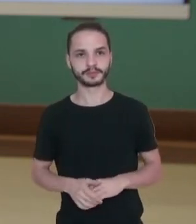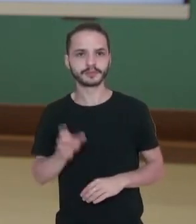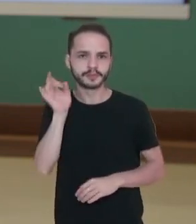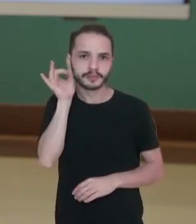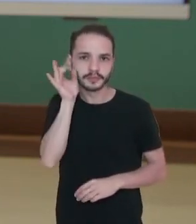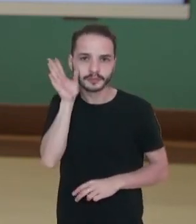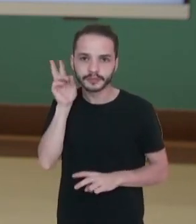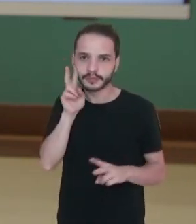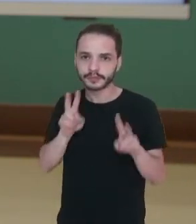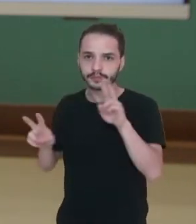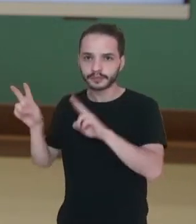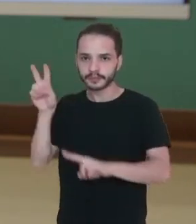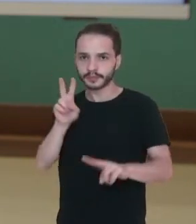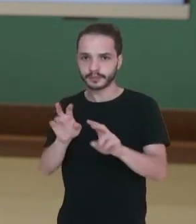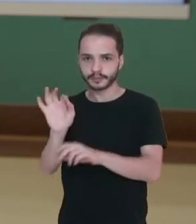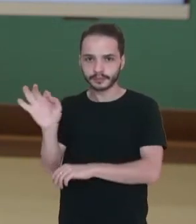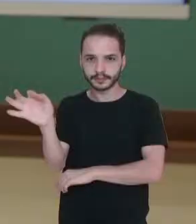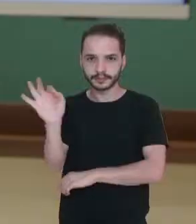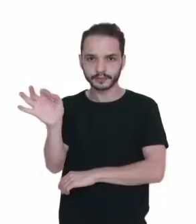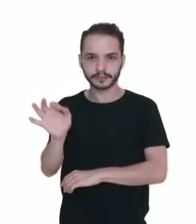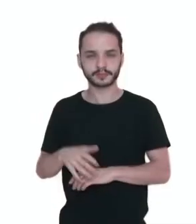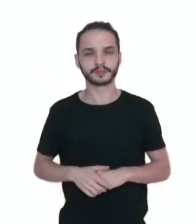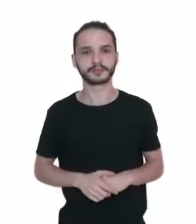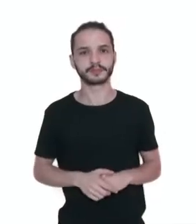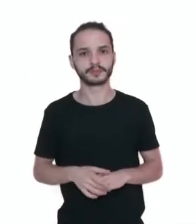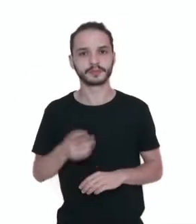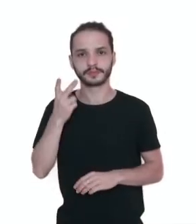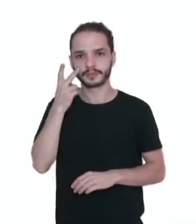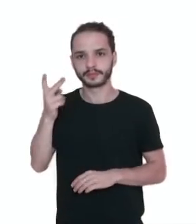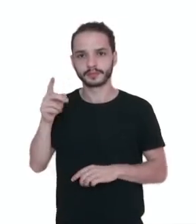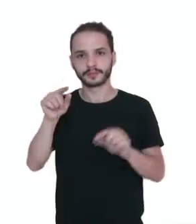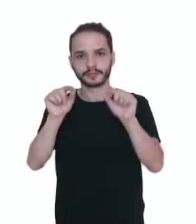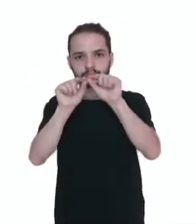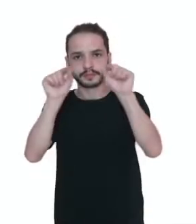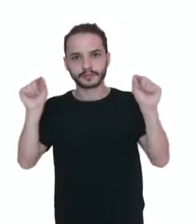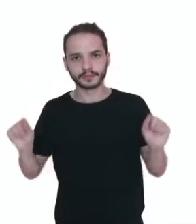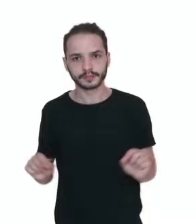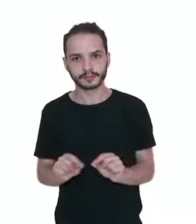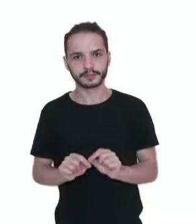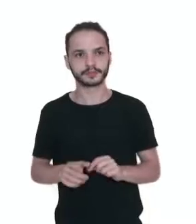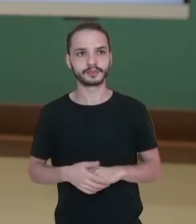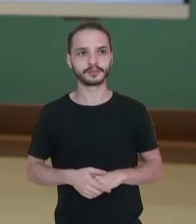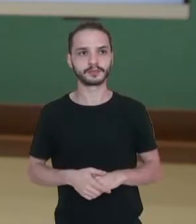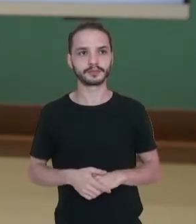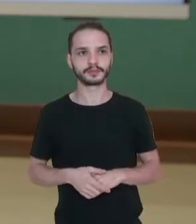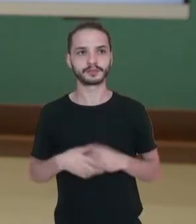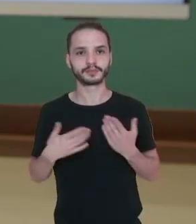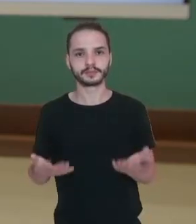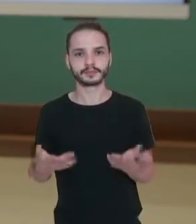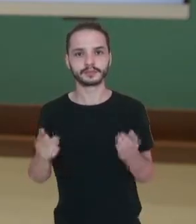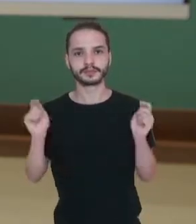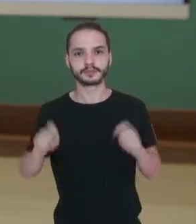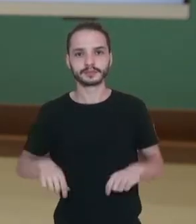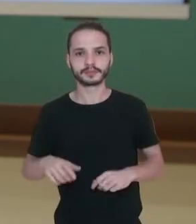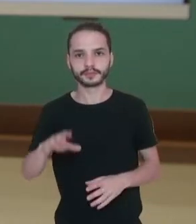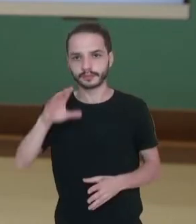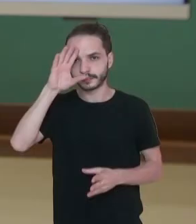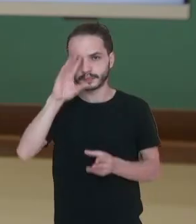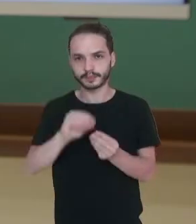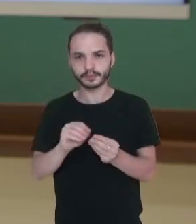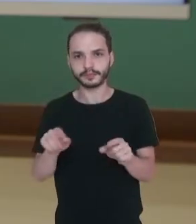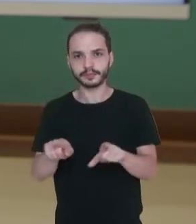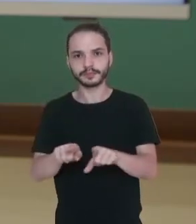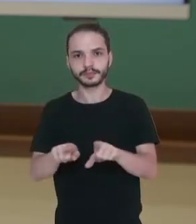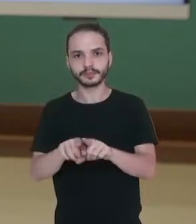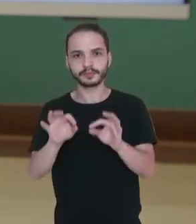aí de visualizar quando eu faço a circunferência. E nós temos aí as posições relativas, então,